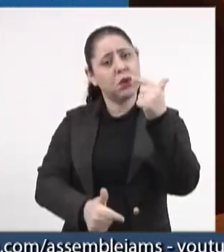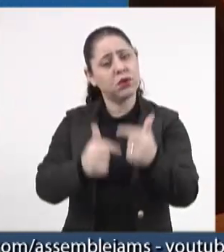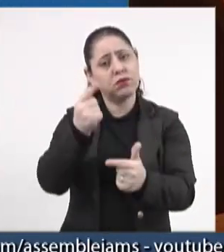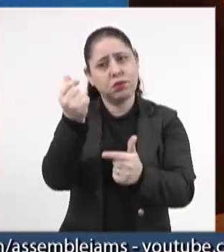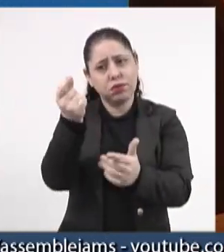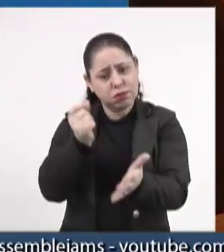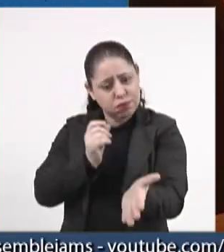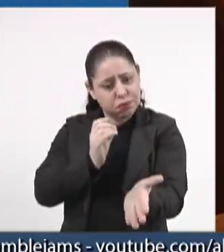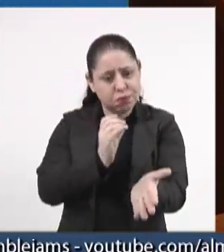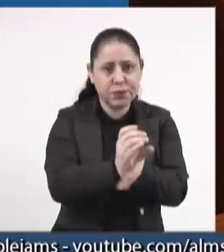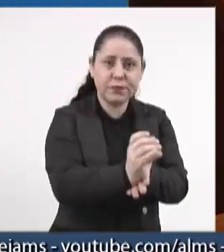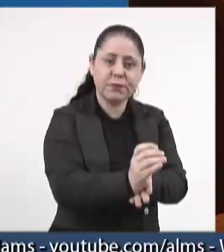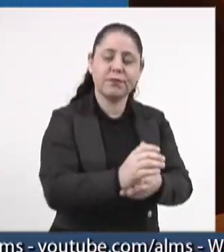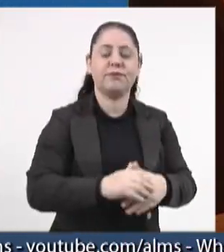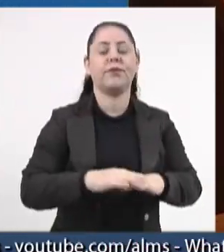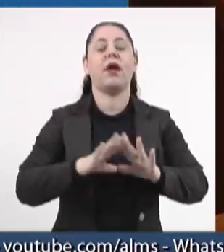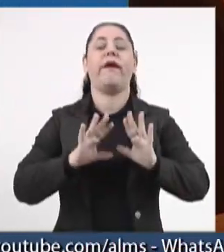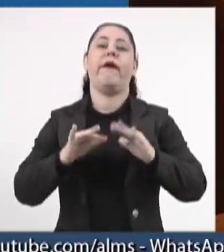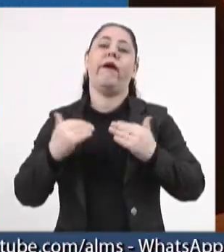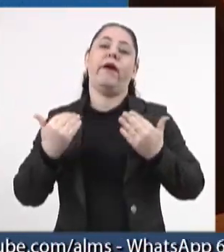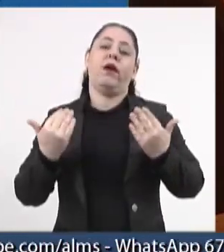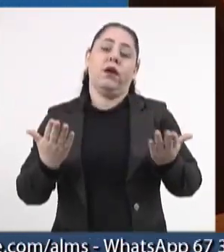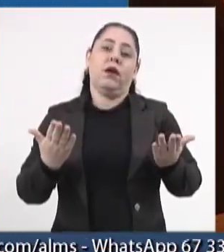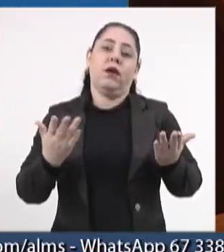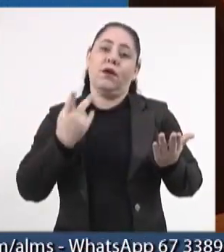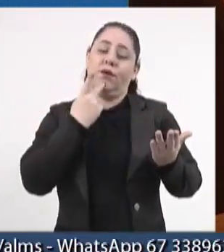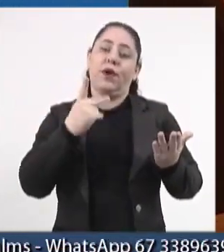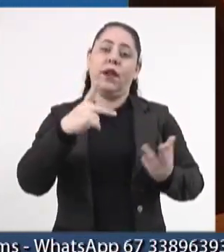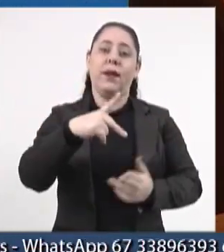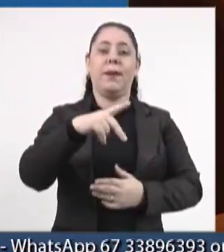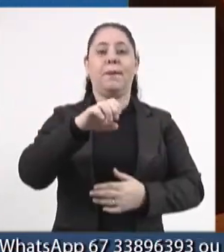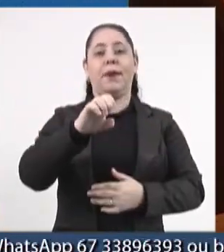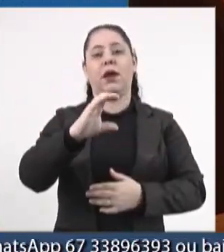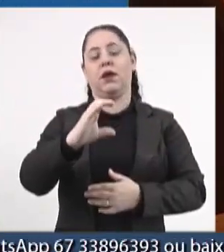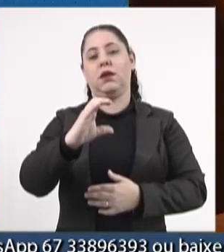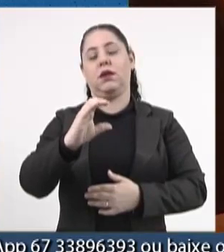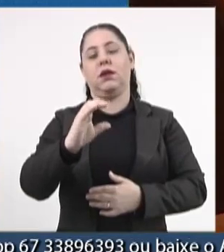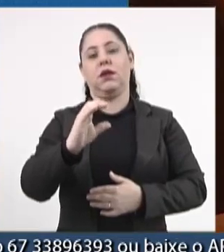política de investimento. Agora, quando fala na PEC